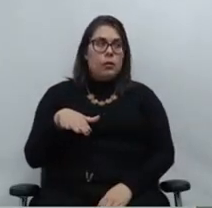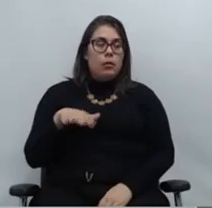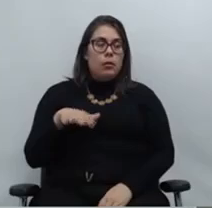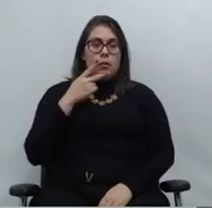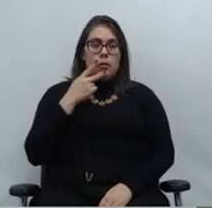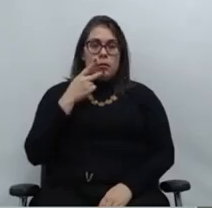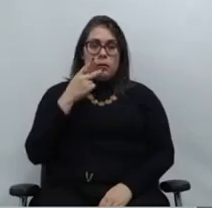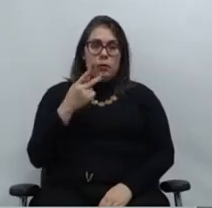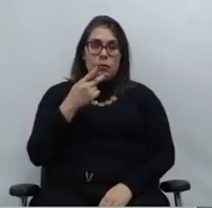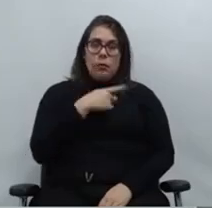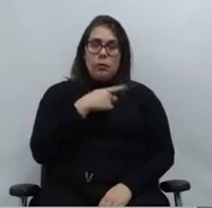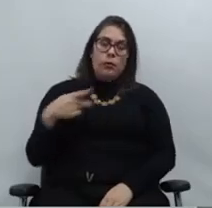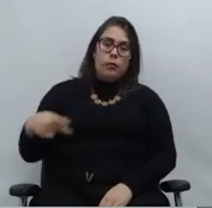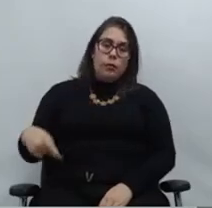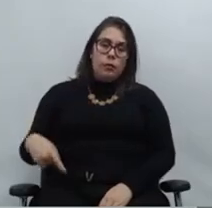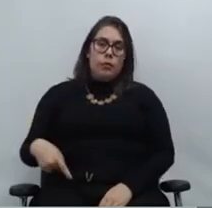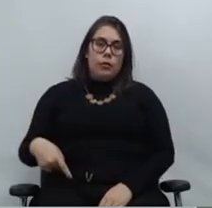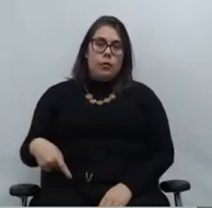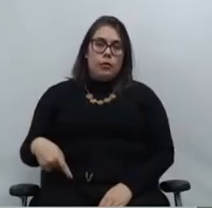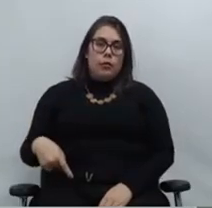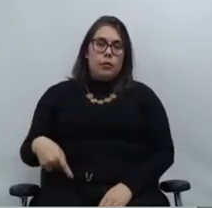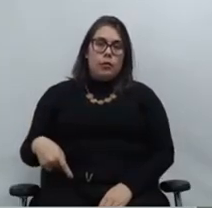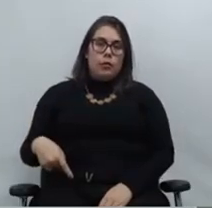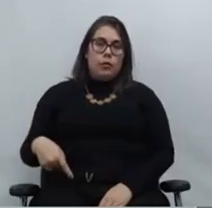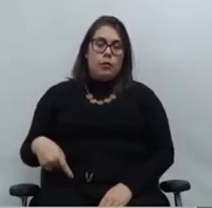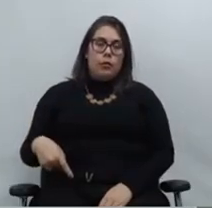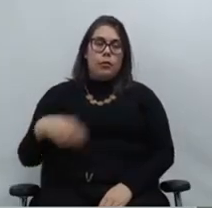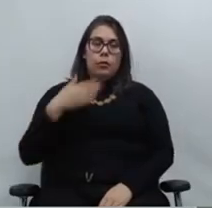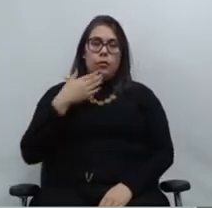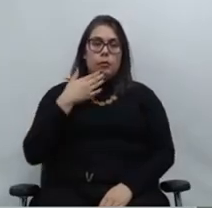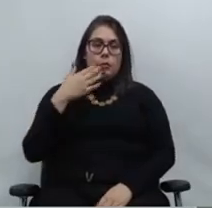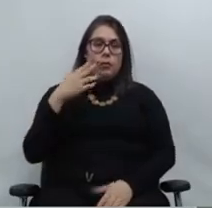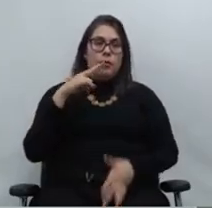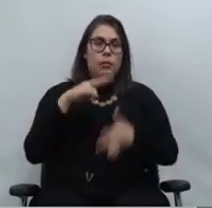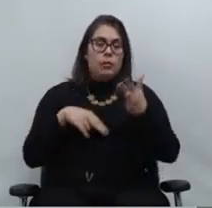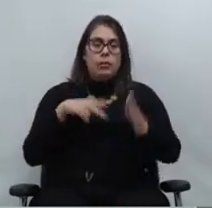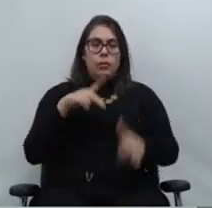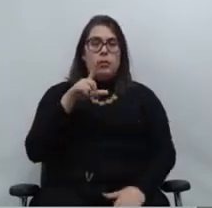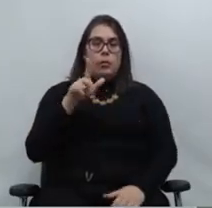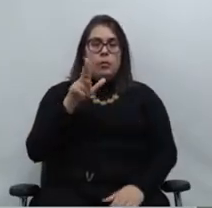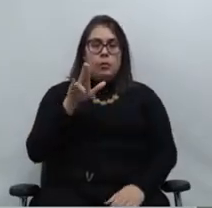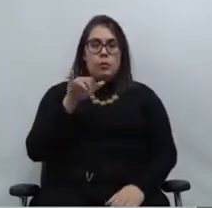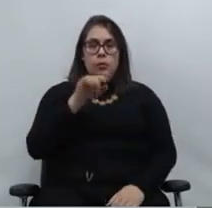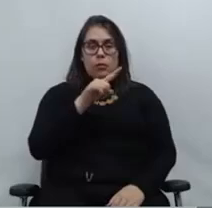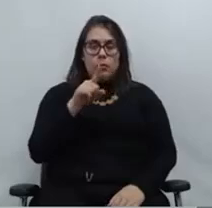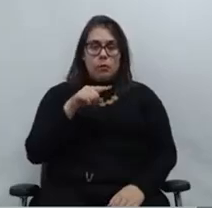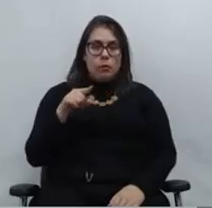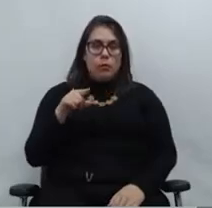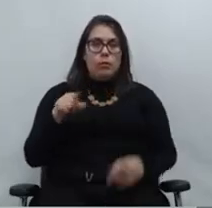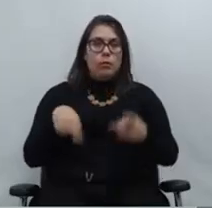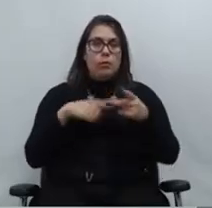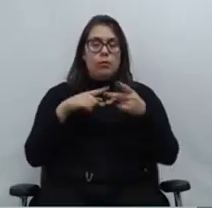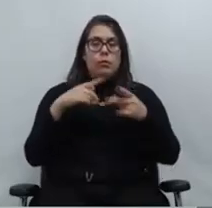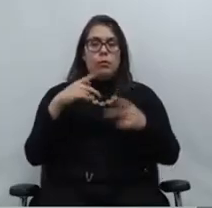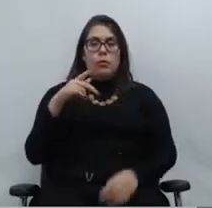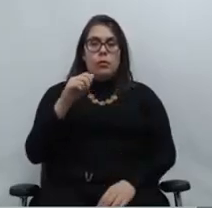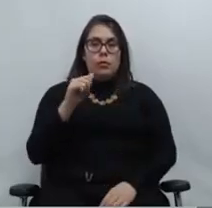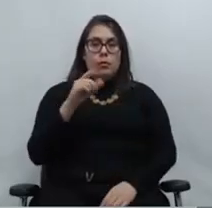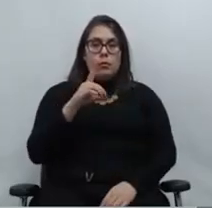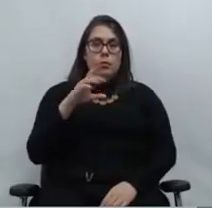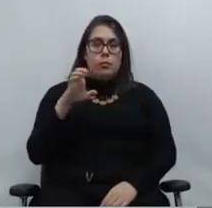colocado pela presidente, já houve pedido de vista do conselheiro Luiz Eduardo e da PADEP, mas eu